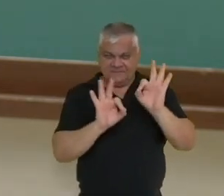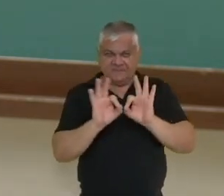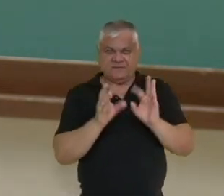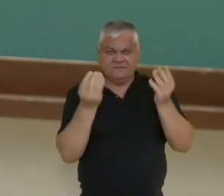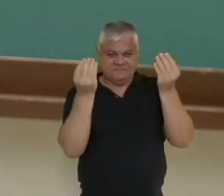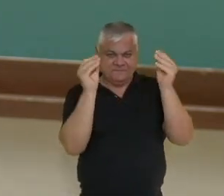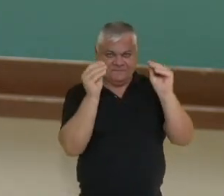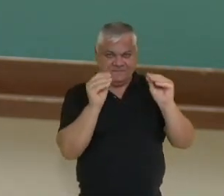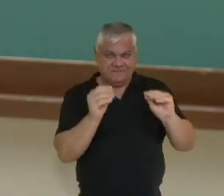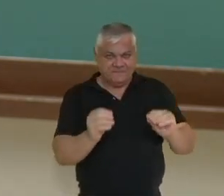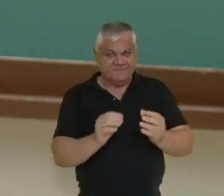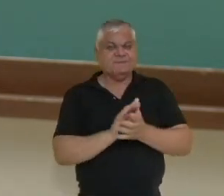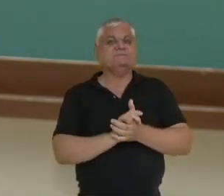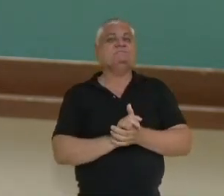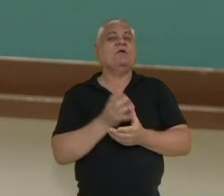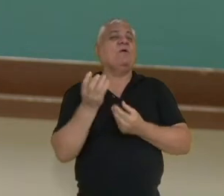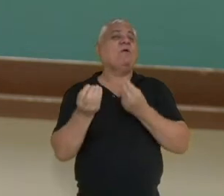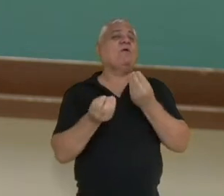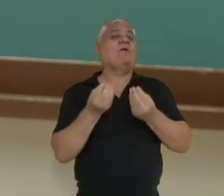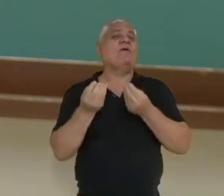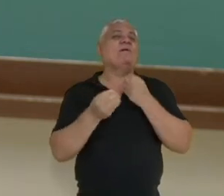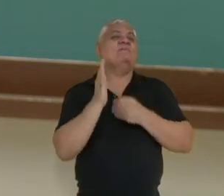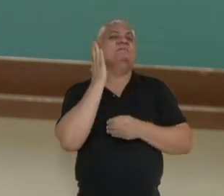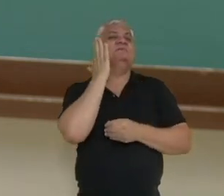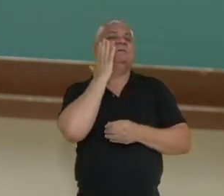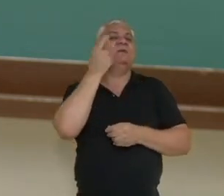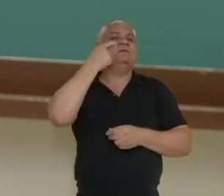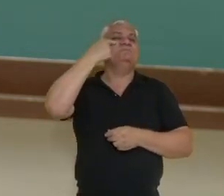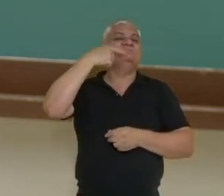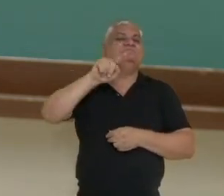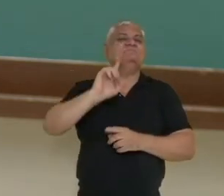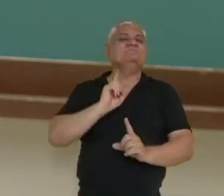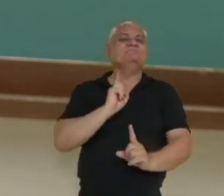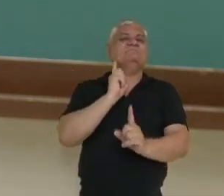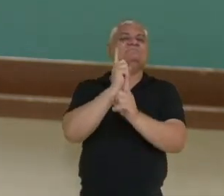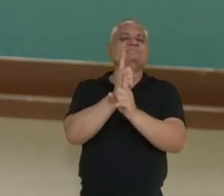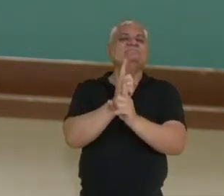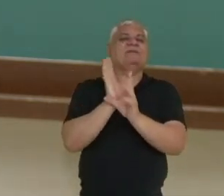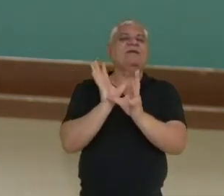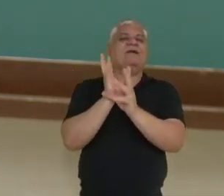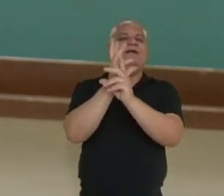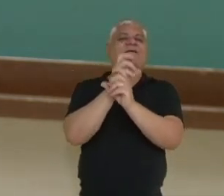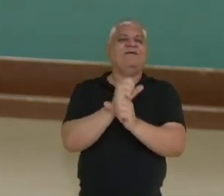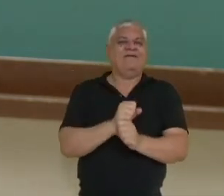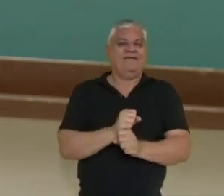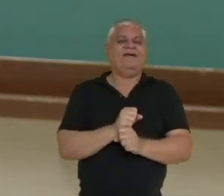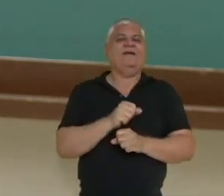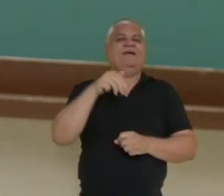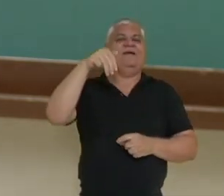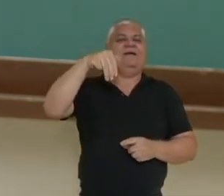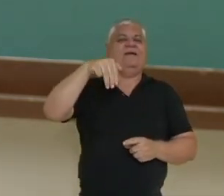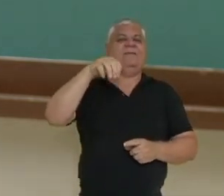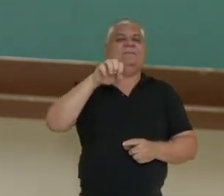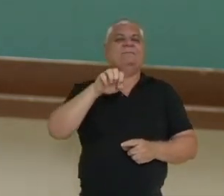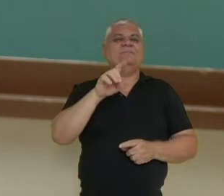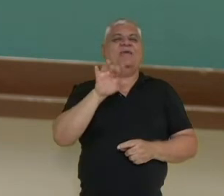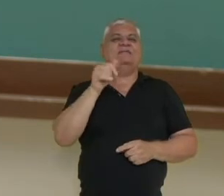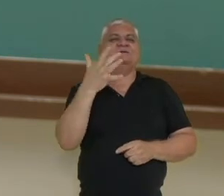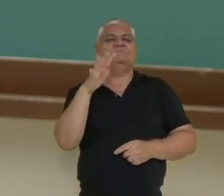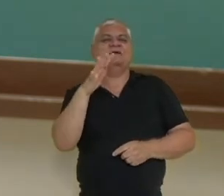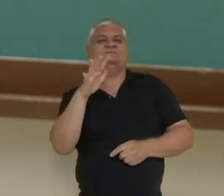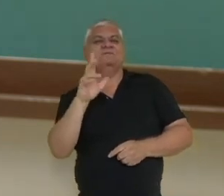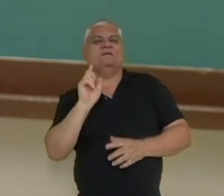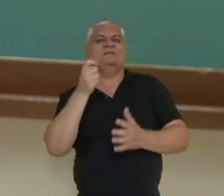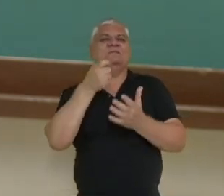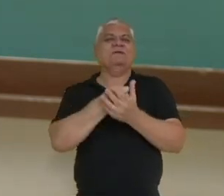analisarem aí como é que vocês vão fazer para calcular a média, o preço médio que foi pago por